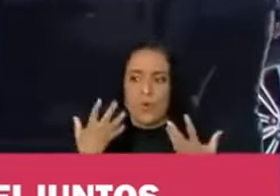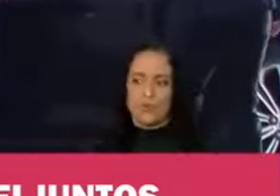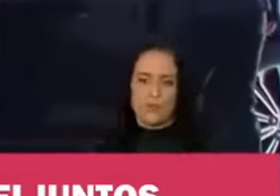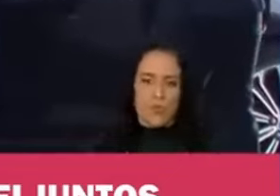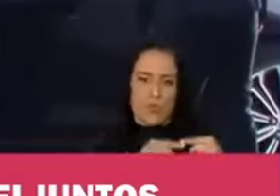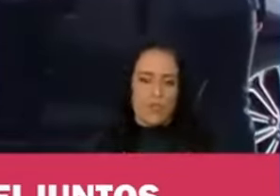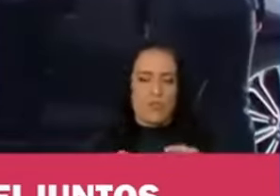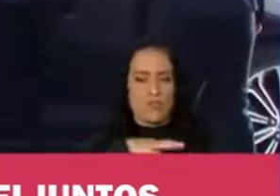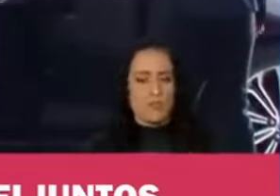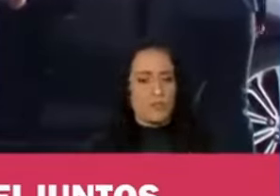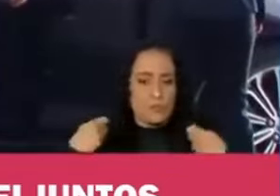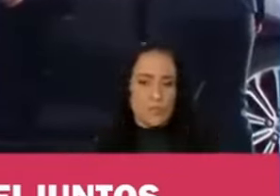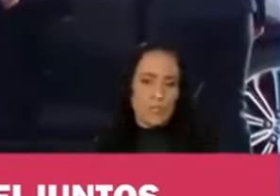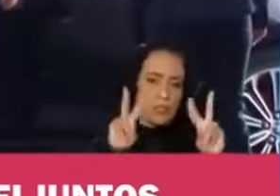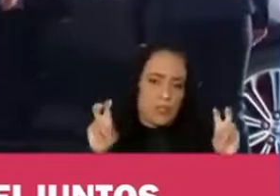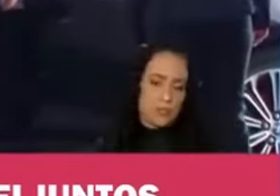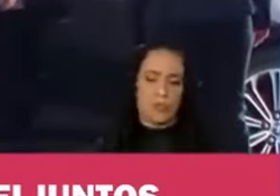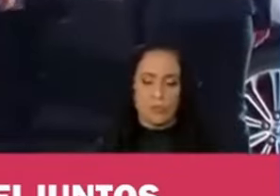Oi.